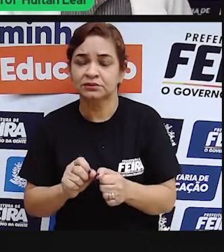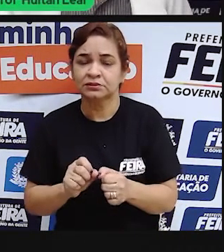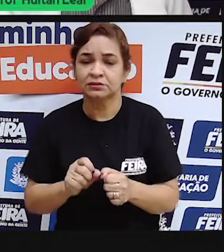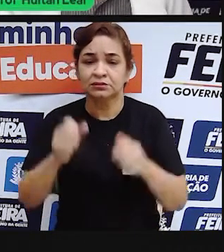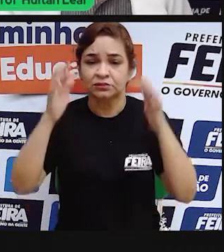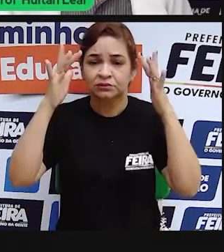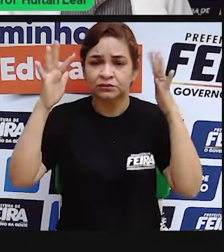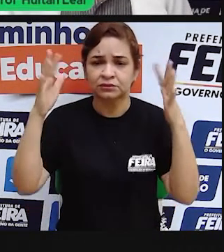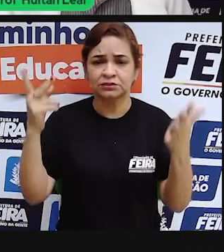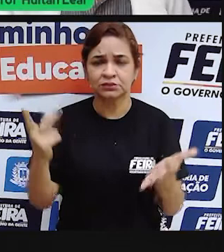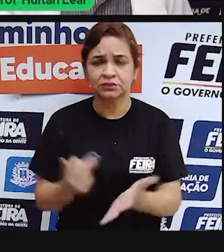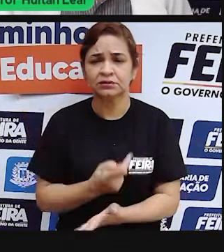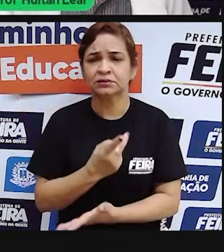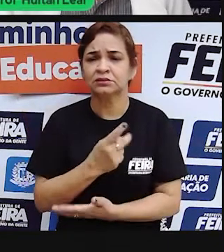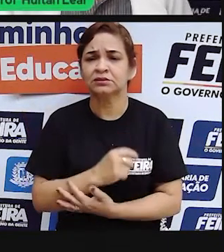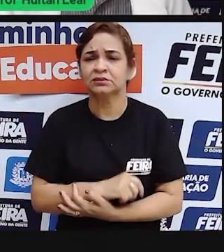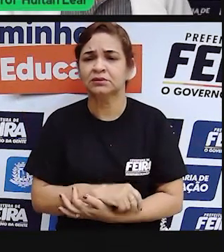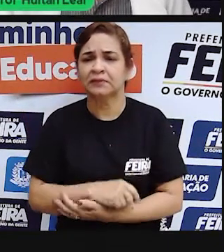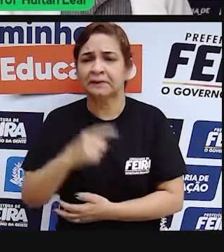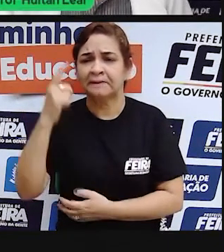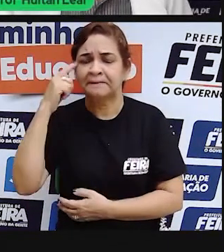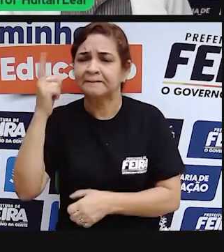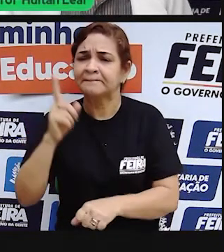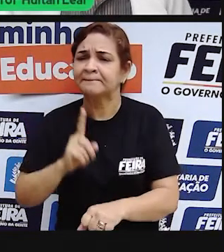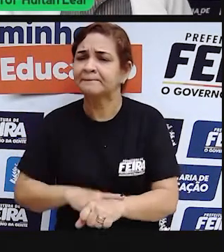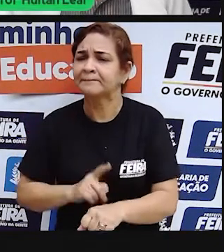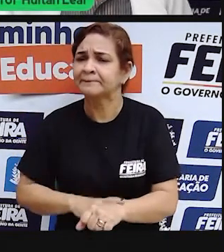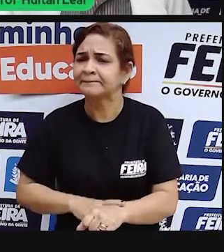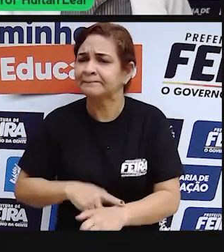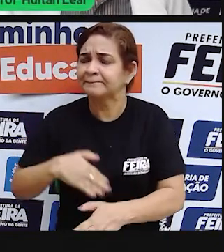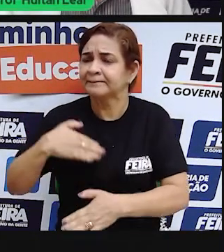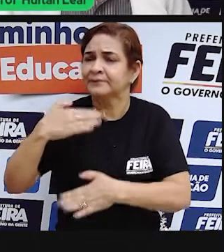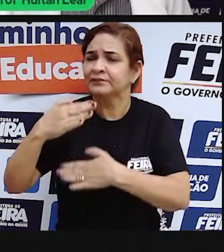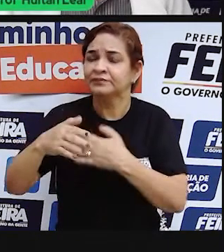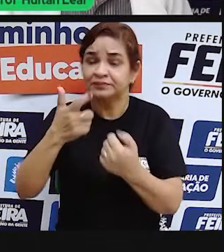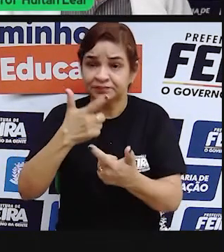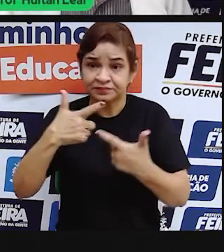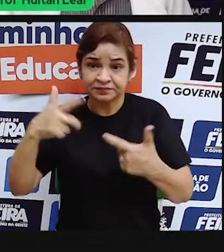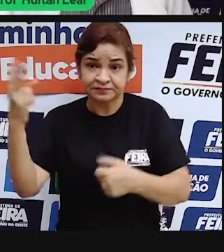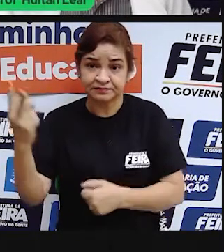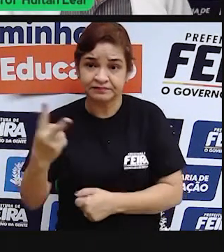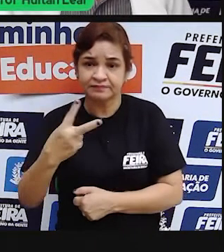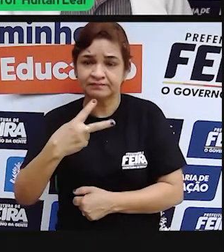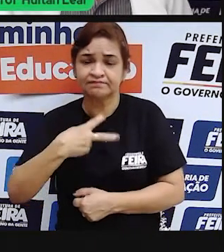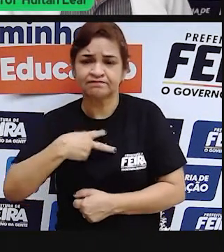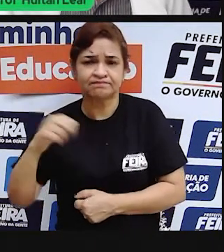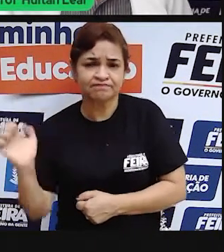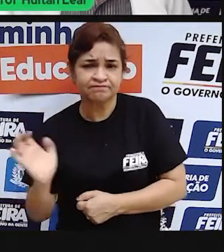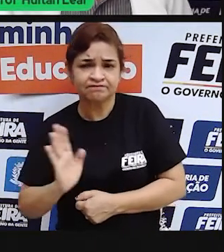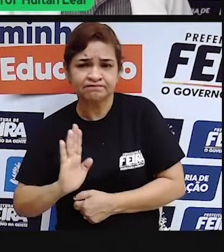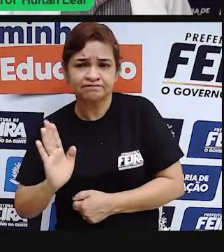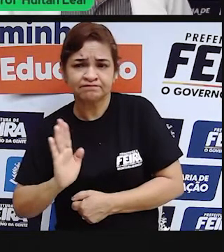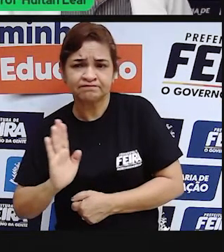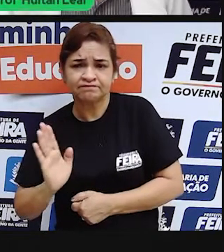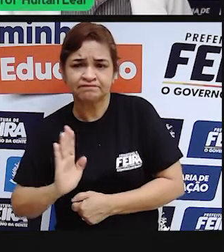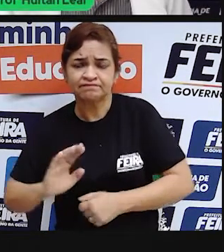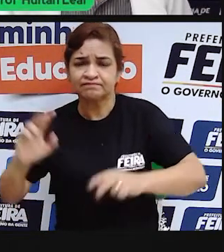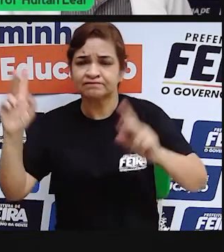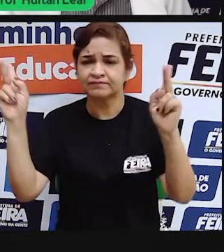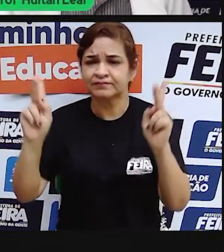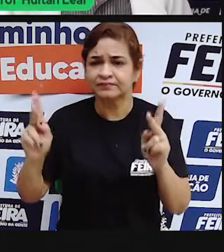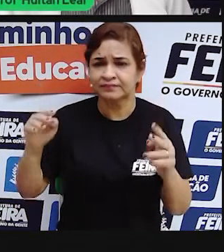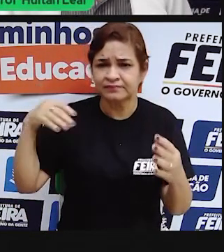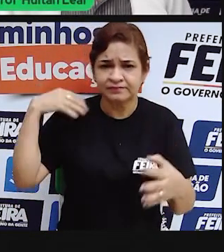acontecer. Pensei no tempo, era tempo demais. Você sorriu olhando para mim, me acenou um beijo de paz, virou